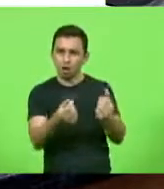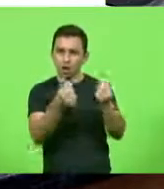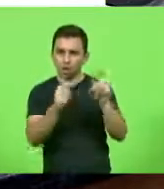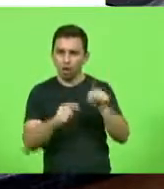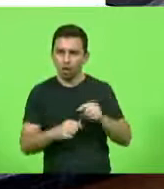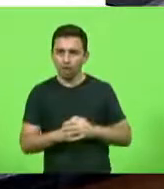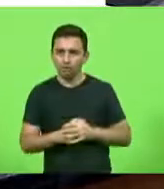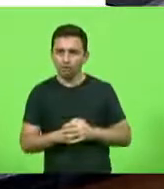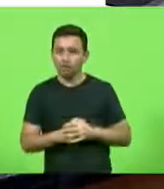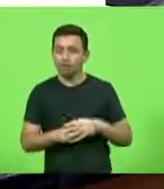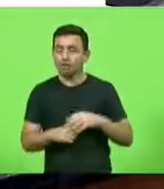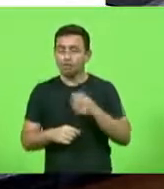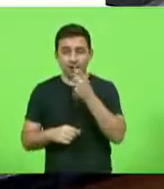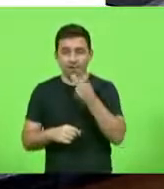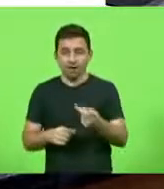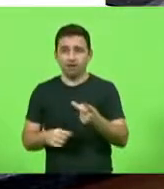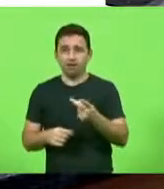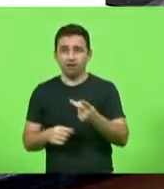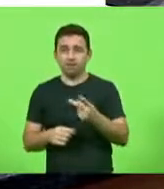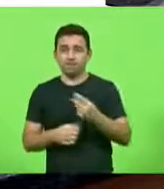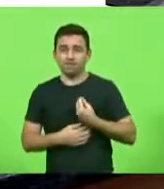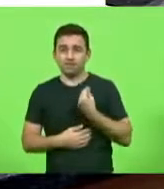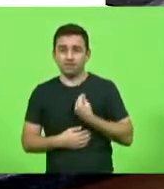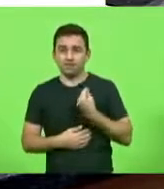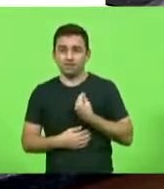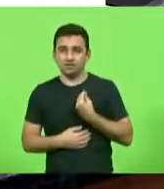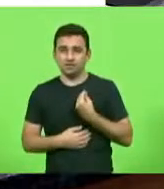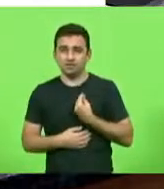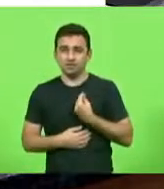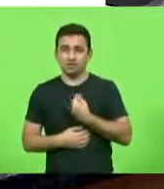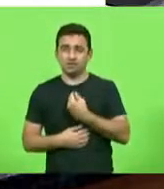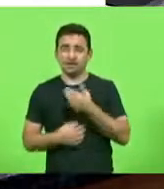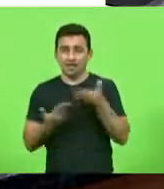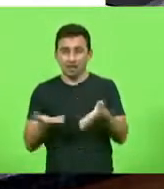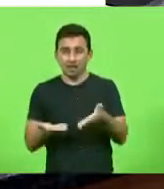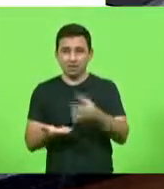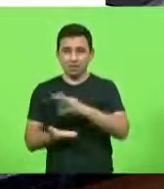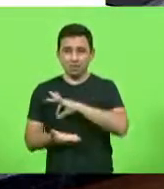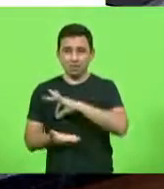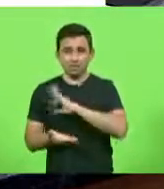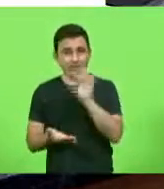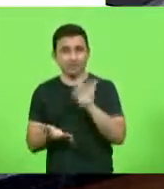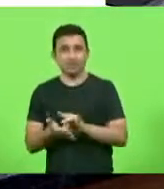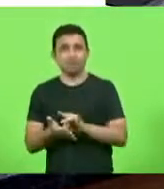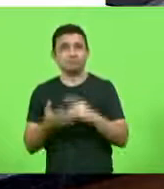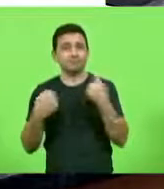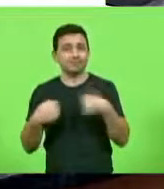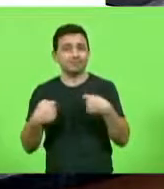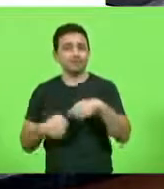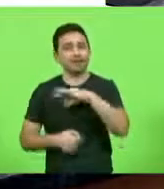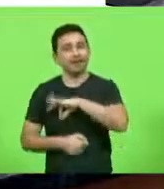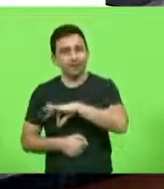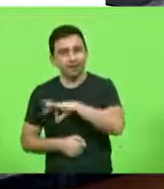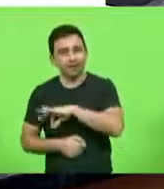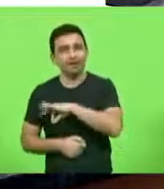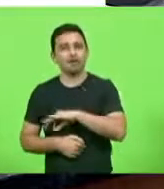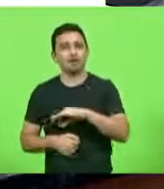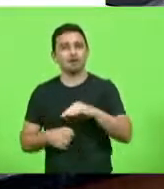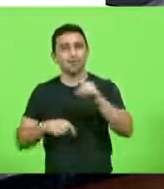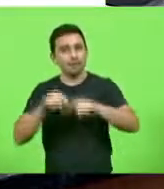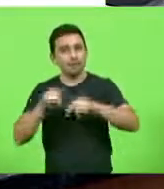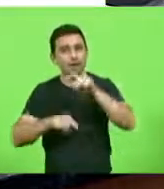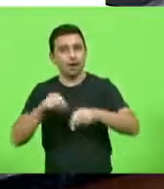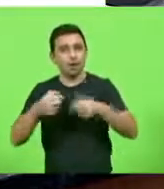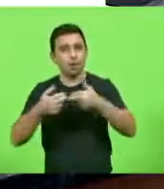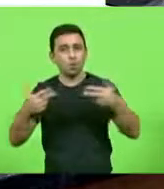falamos sobre questões de efetivo, de presença do Estado, é realmente as questões que são salariais, é equipamento, é